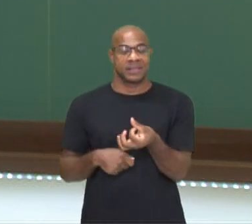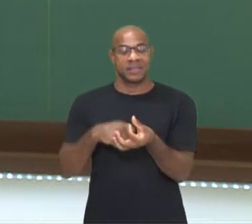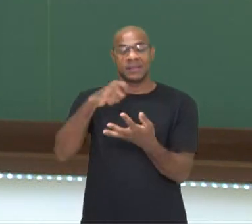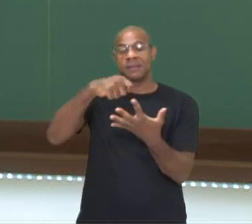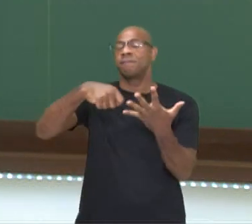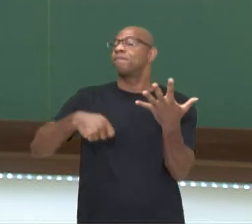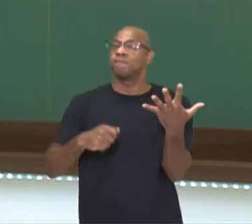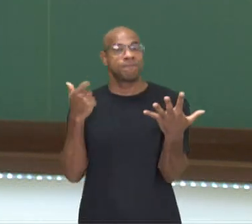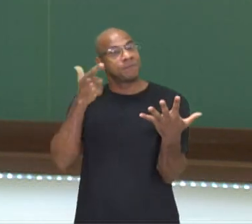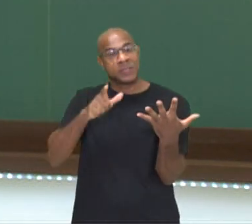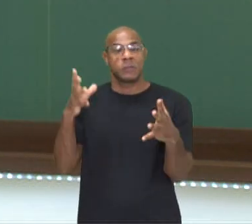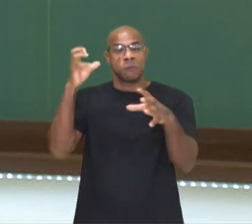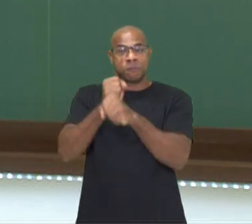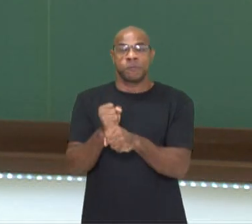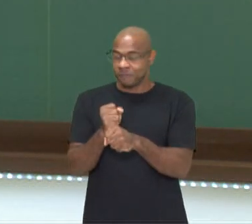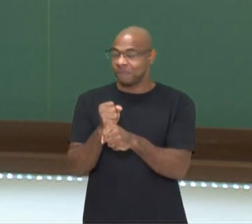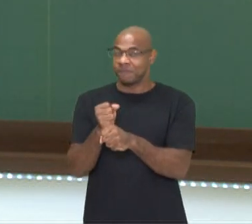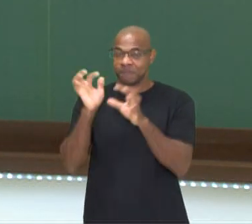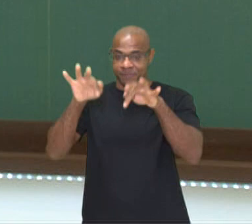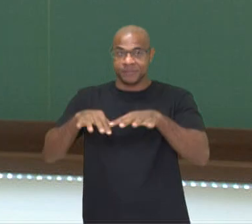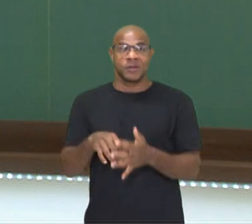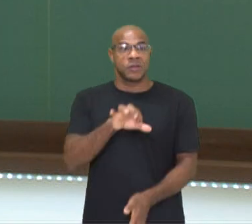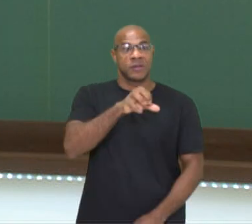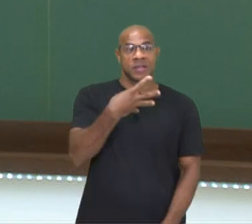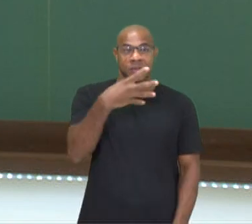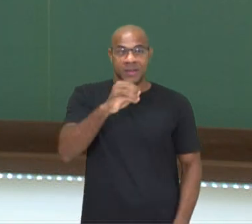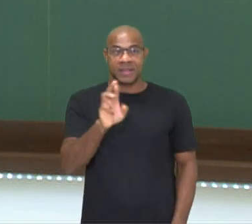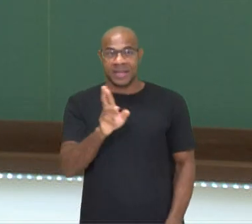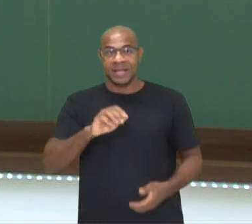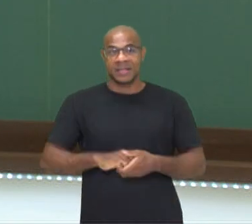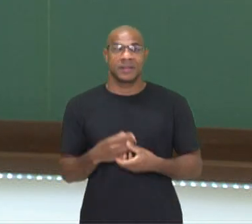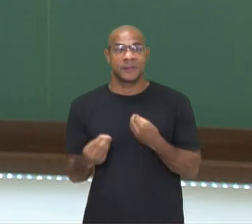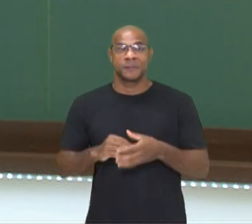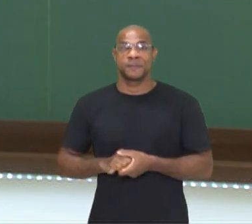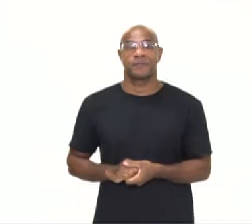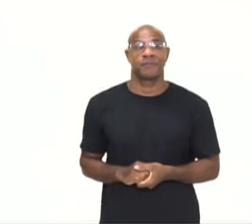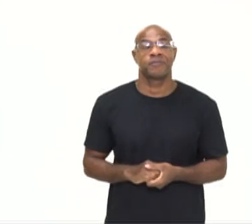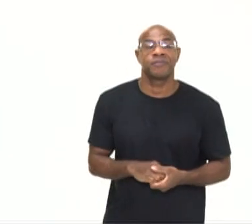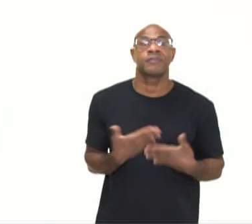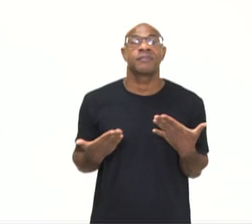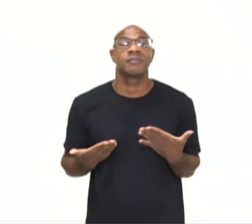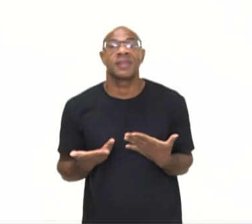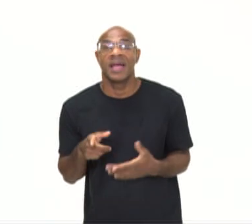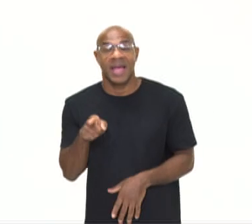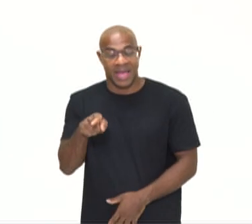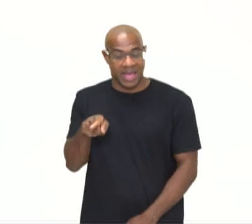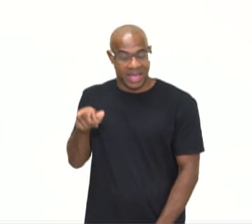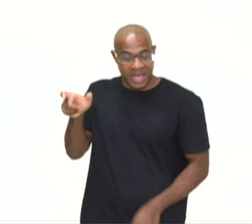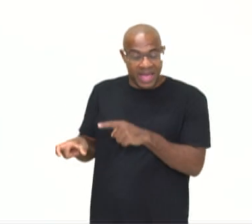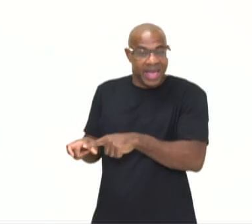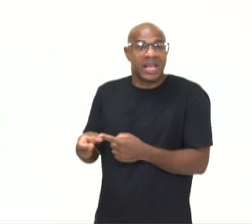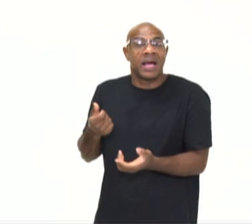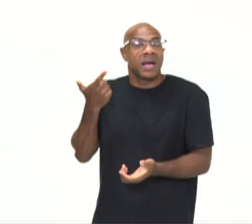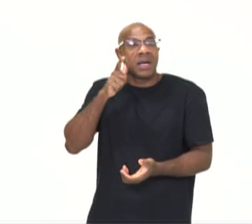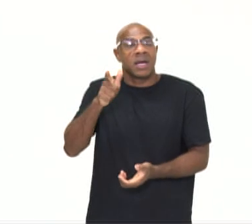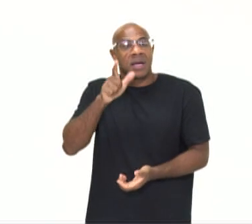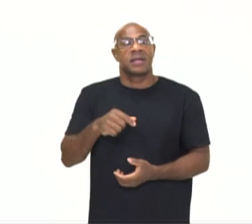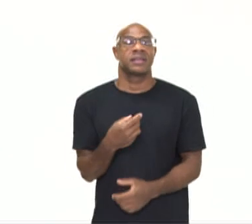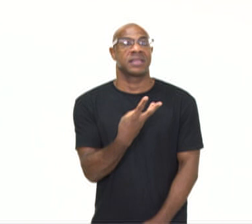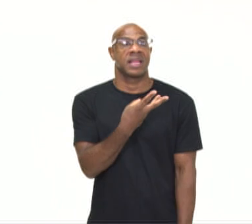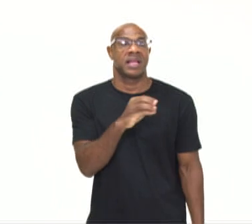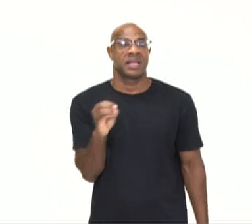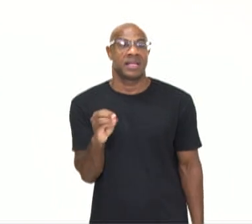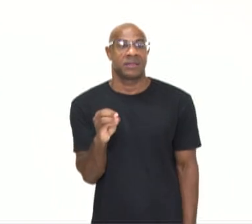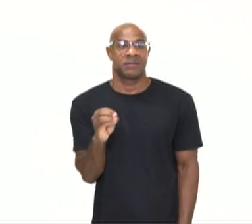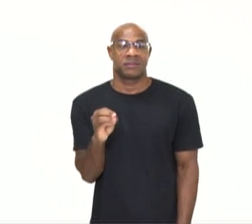6 meses ela tem que fechar ali os 940 reais. O problema é que com os ganhos que a Joyce tem, que são 300